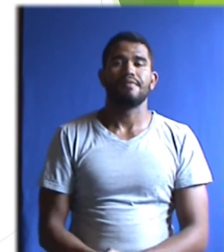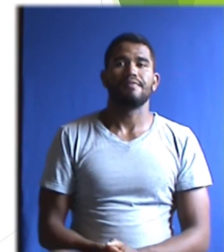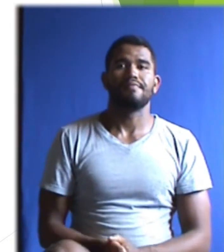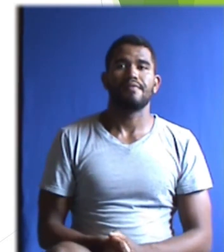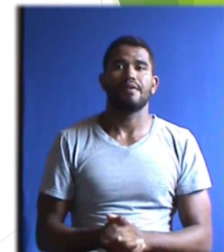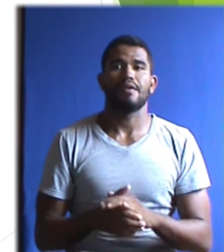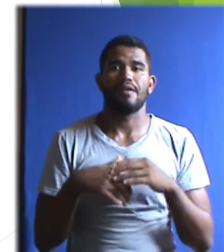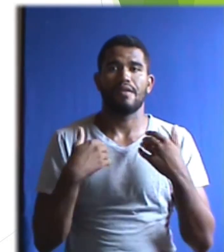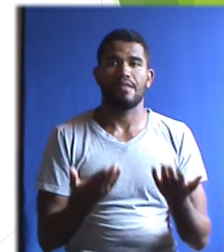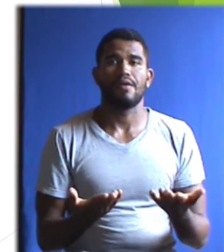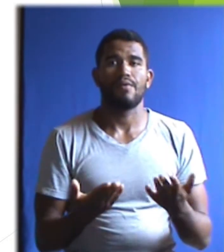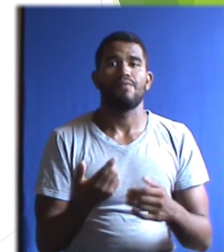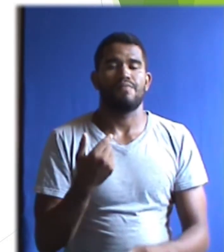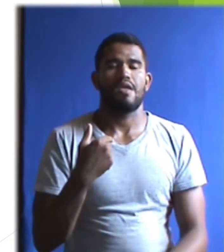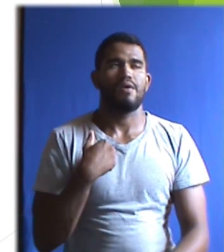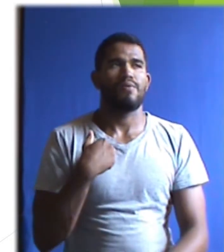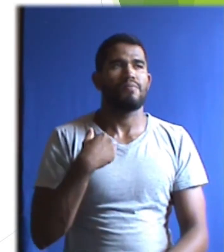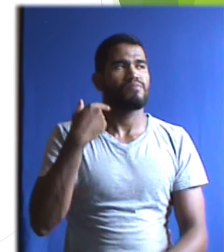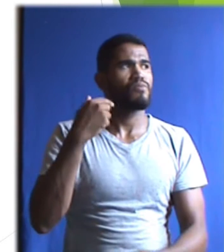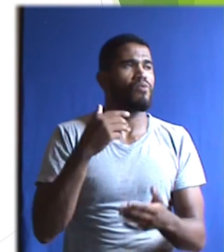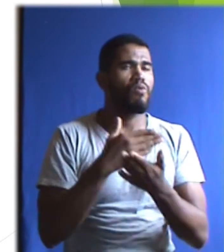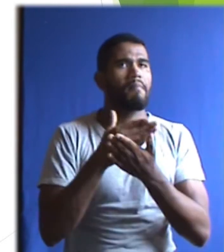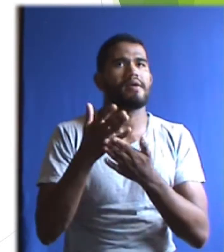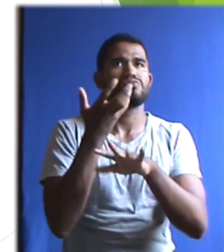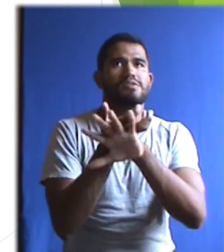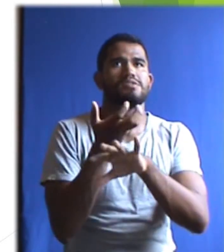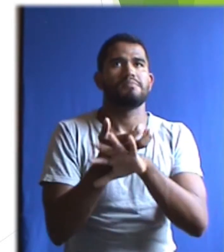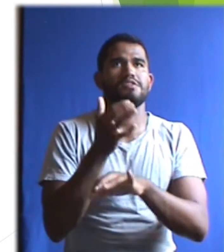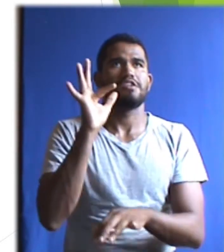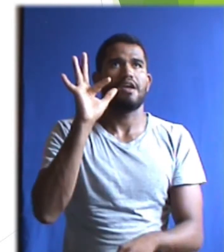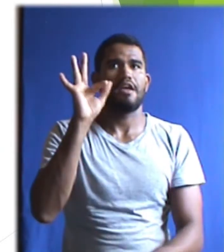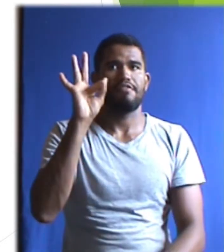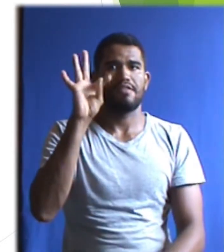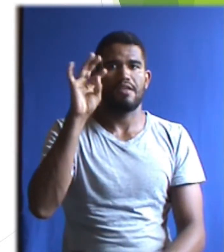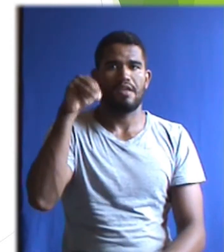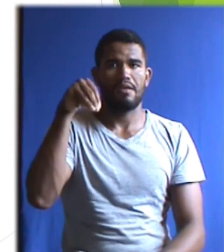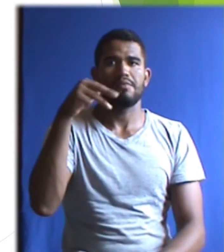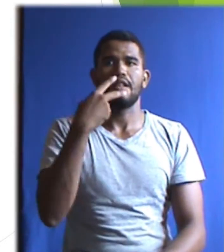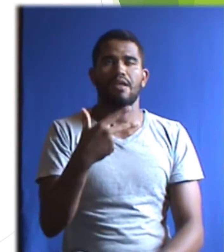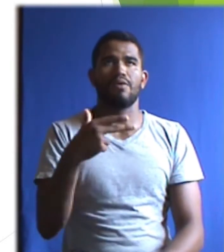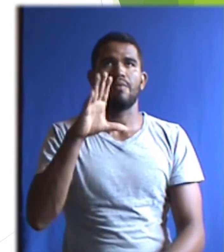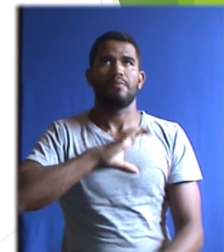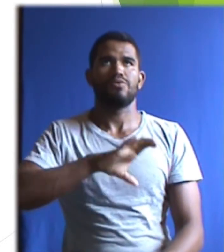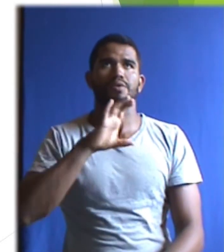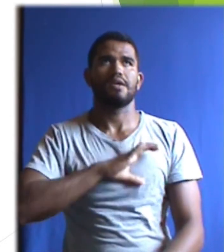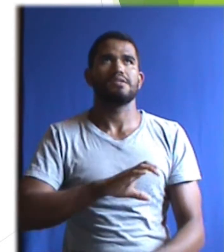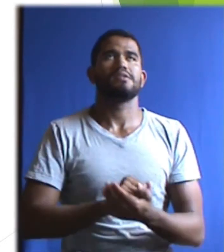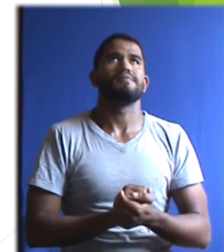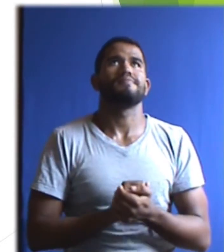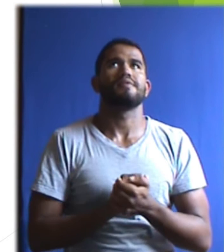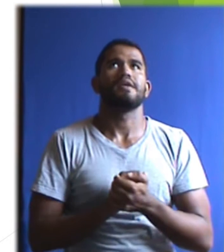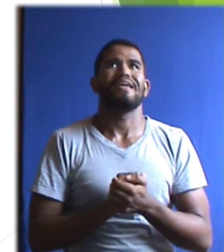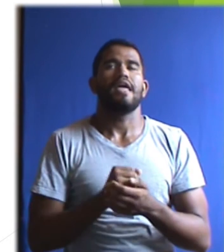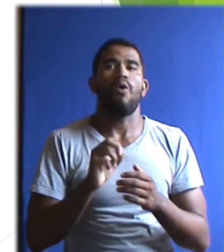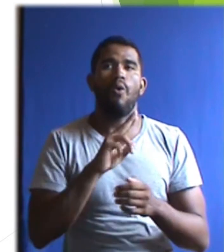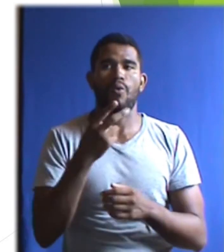Então, quando você pega uma disciplina de FTM de língua portuguesa, ou quando você inicia a sua disciplina, é